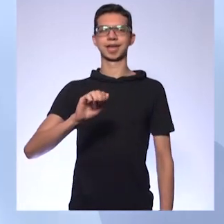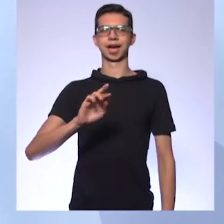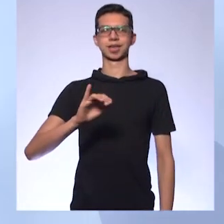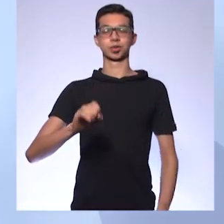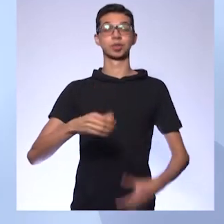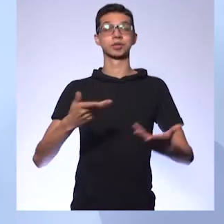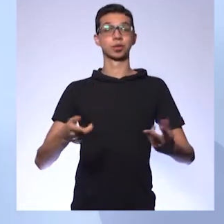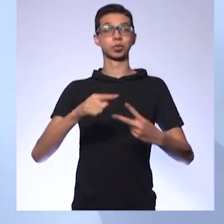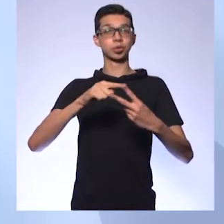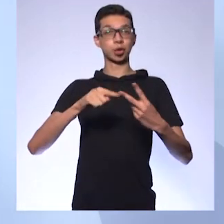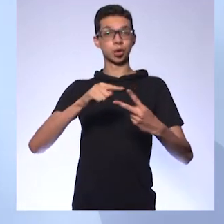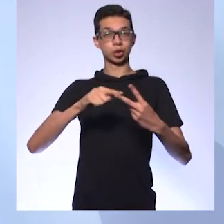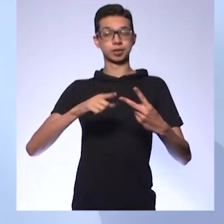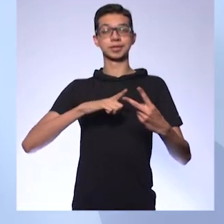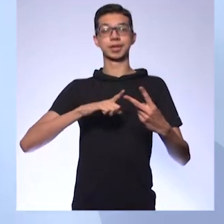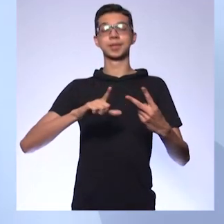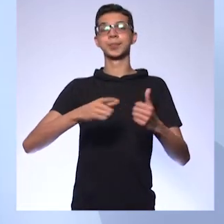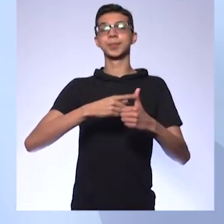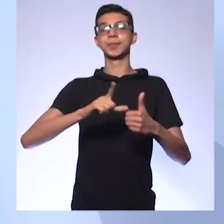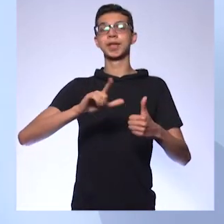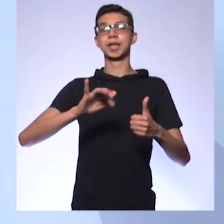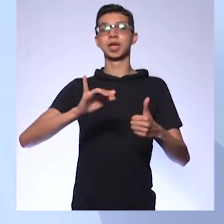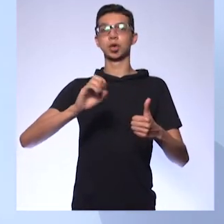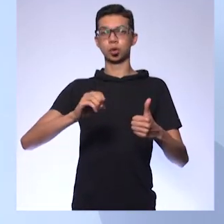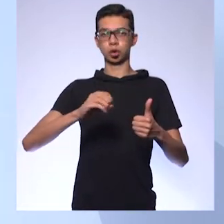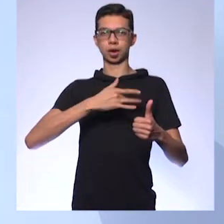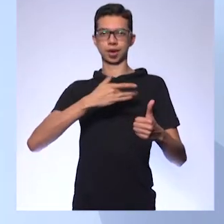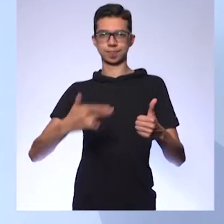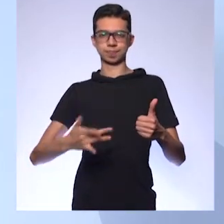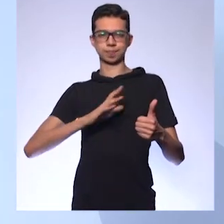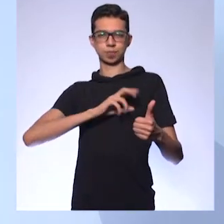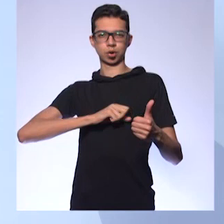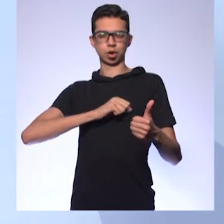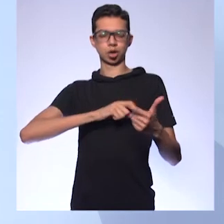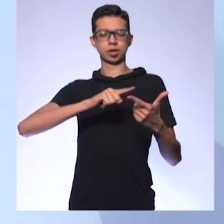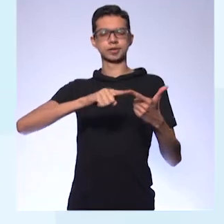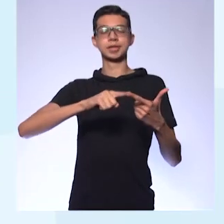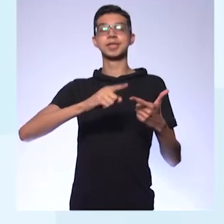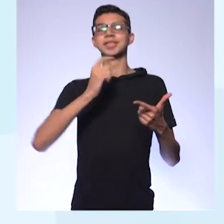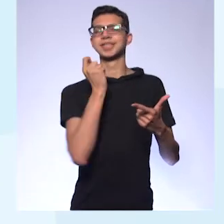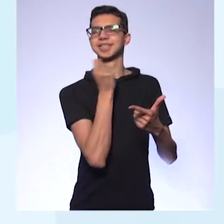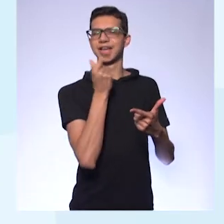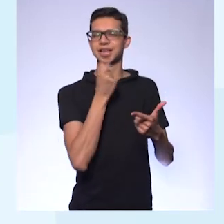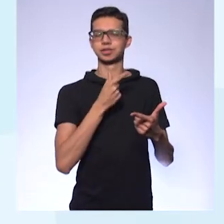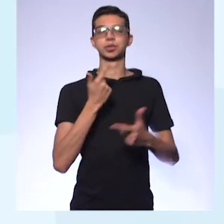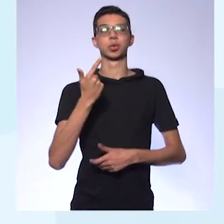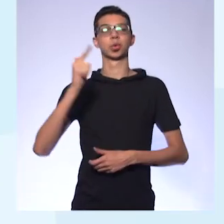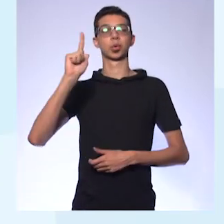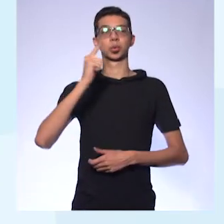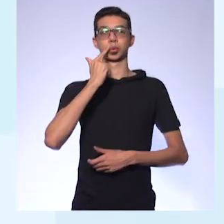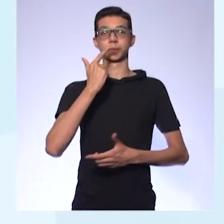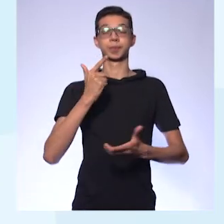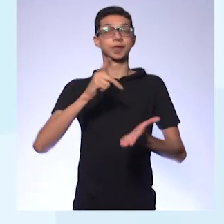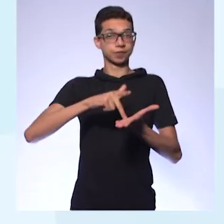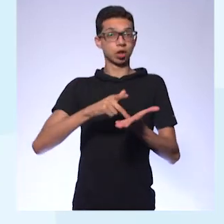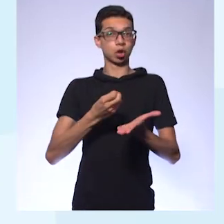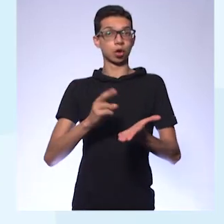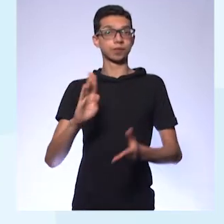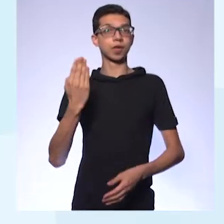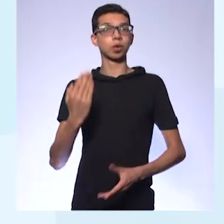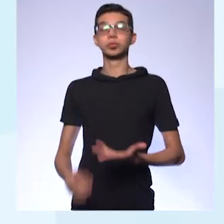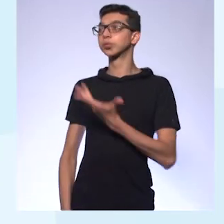tipos, lírico-amorosas e satíricas. Próximo, verdadeiro ou falso? As